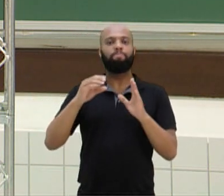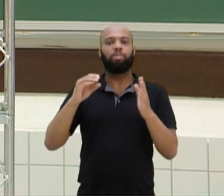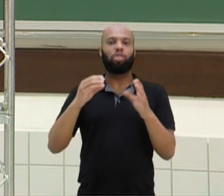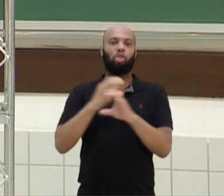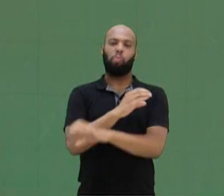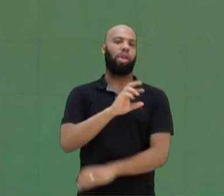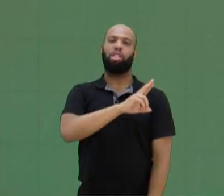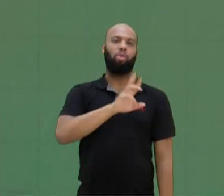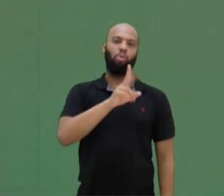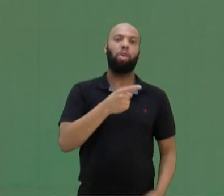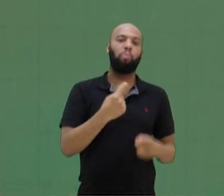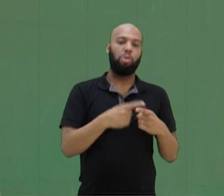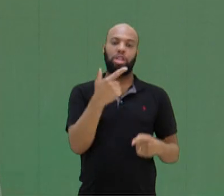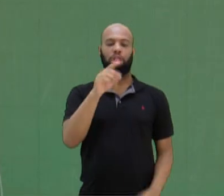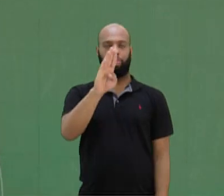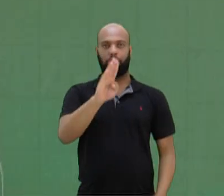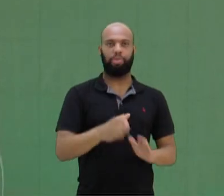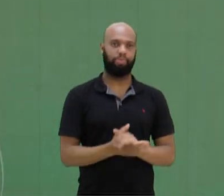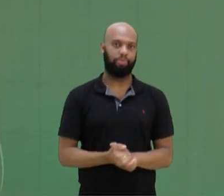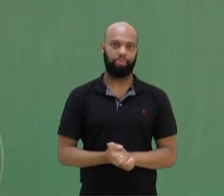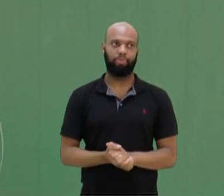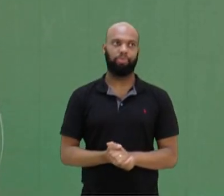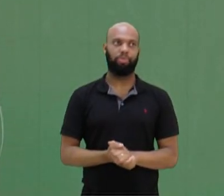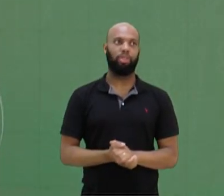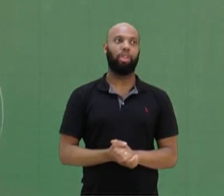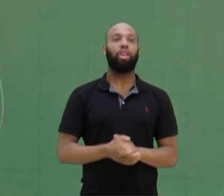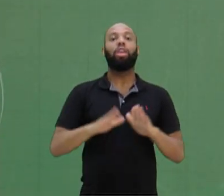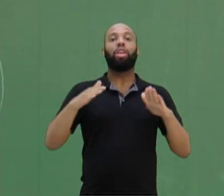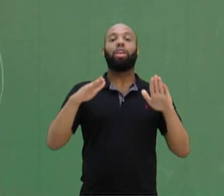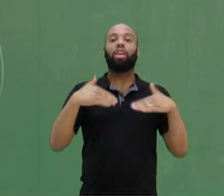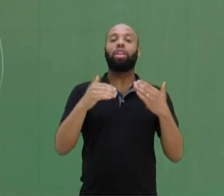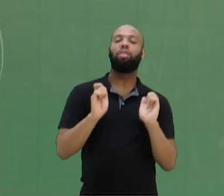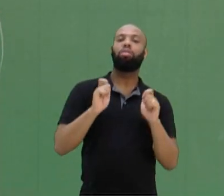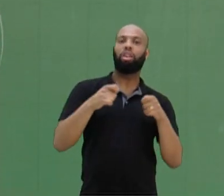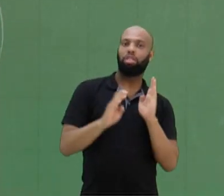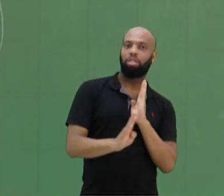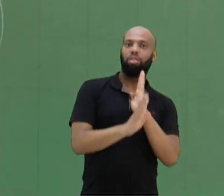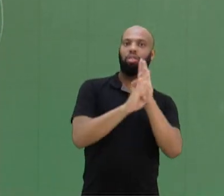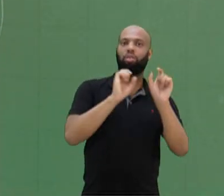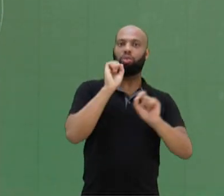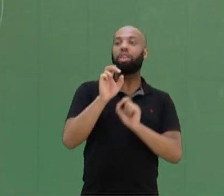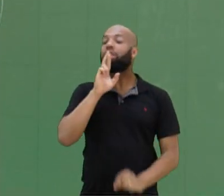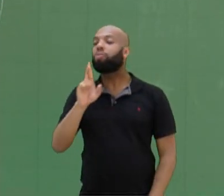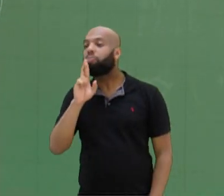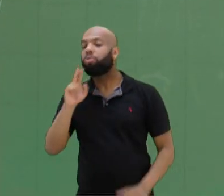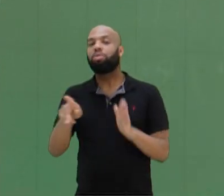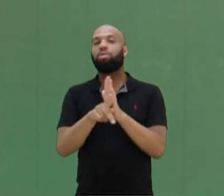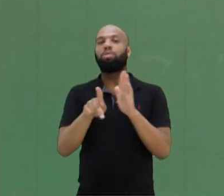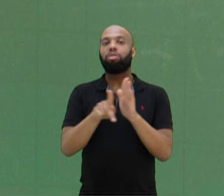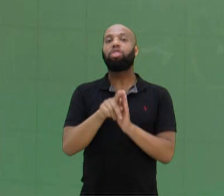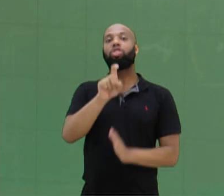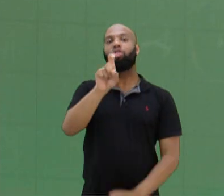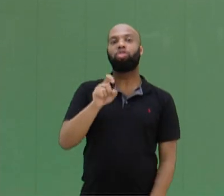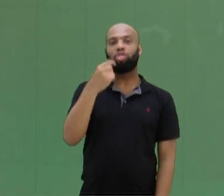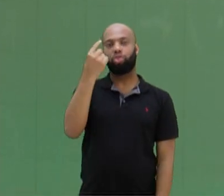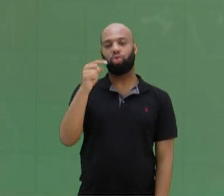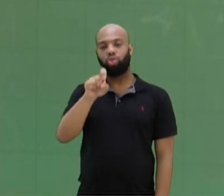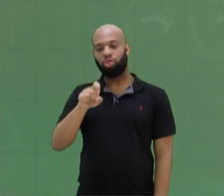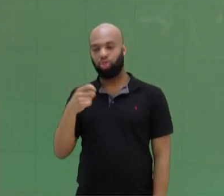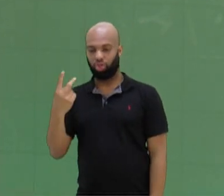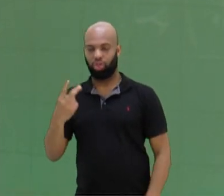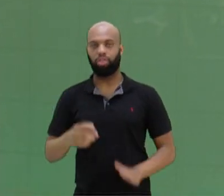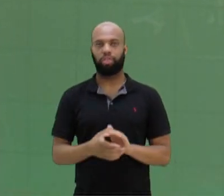A maior que 0, com cavidade voltada para cima, termo independente menos 8 intercepta o eixo Y no ponto